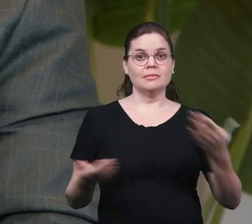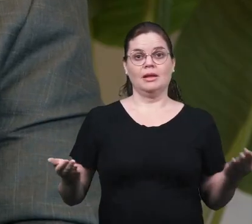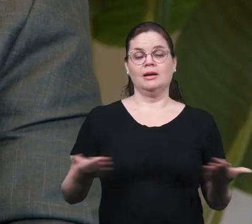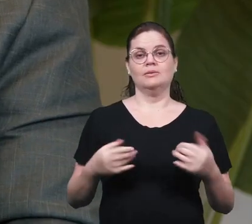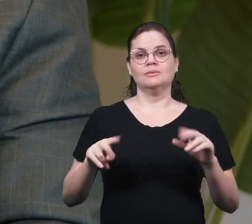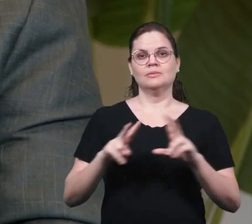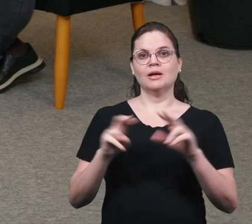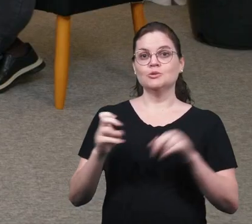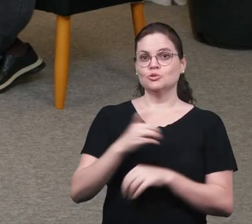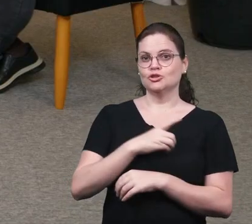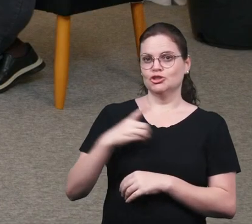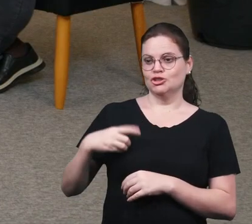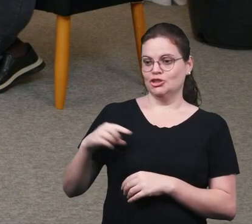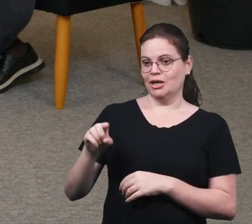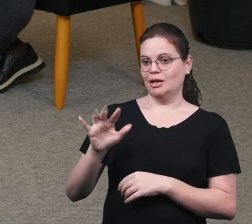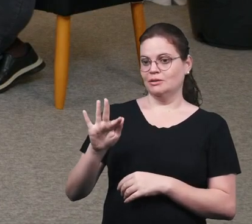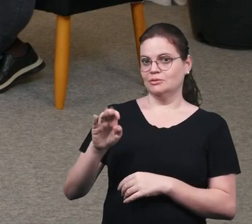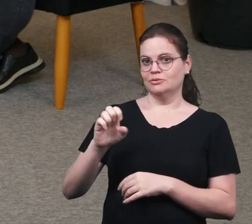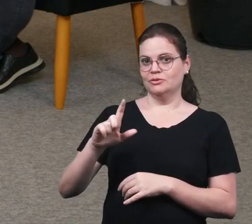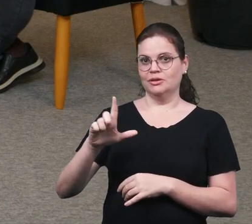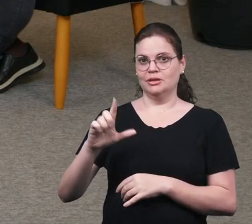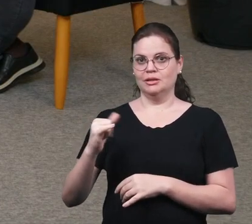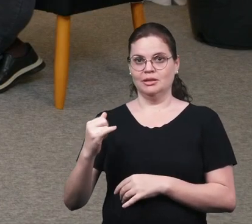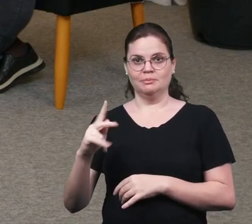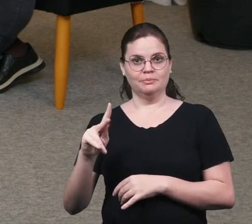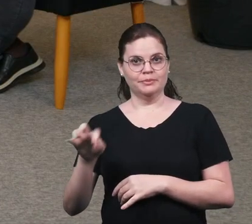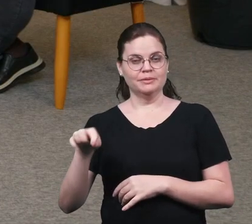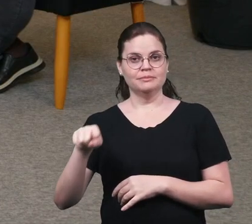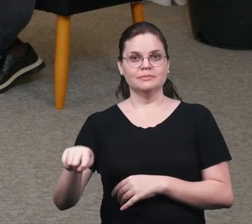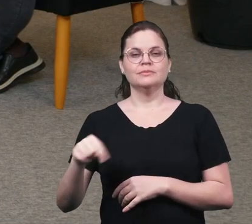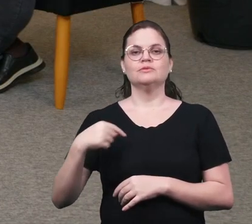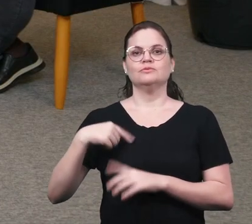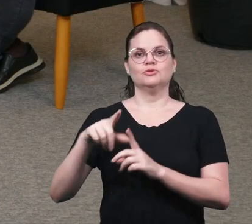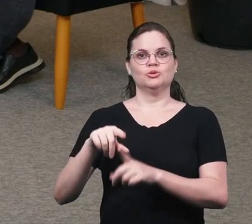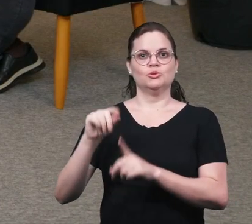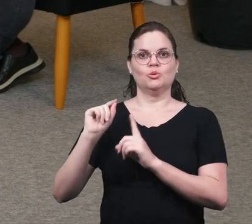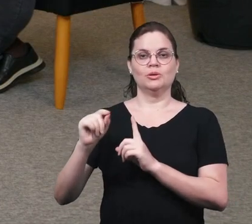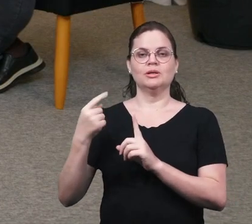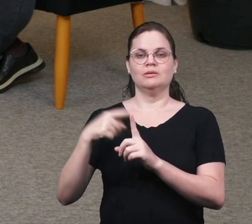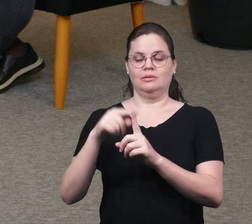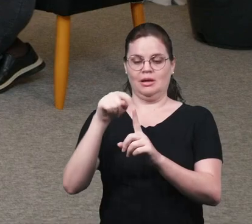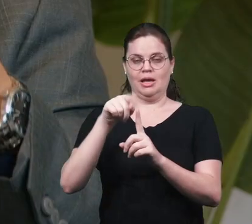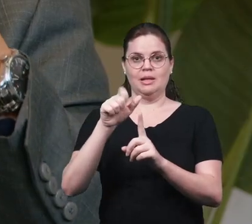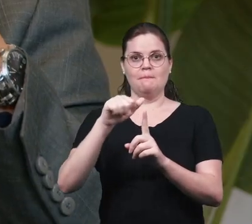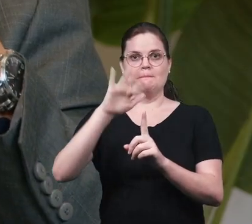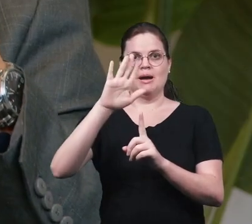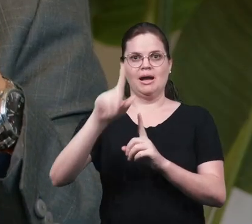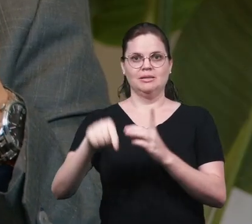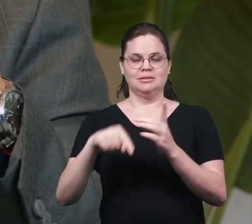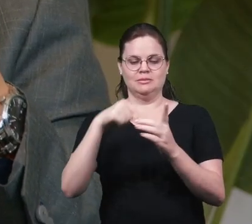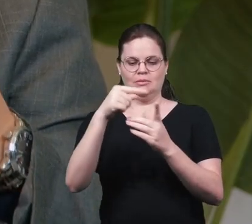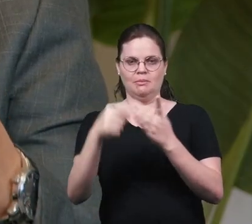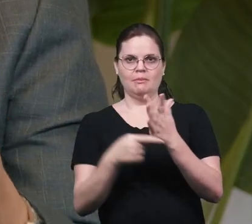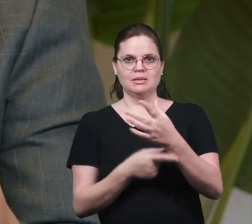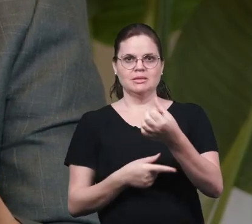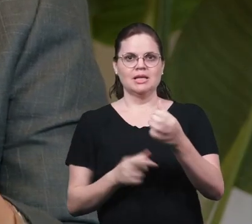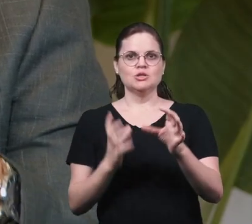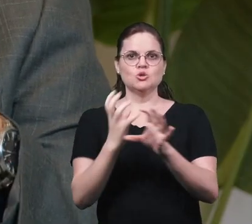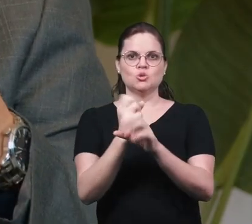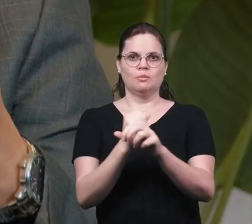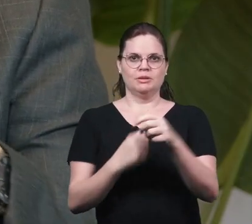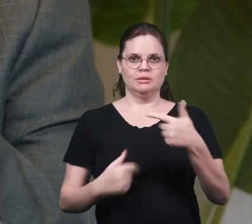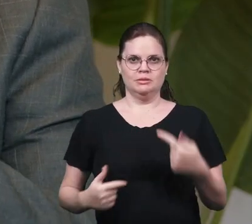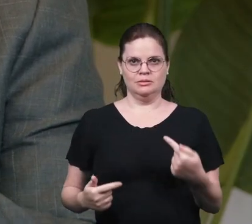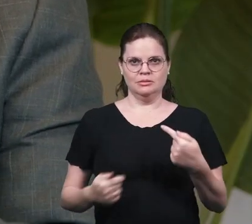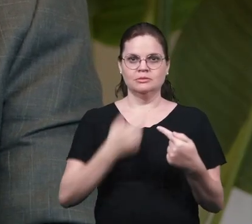Filipe diácono. Ele foi levantado, ele mais 6, ou seja, 7 varões de bom testemunho,